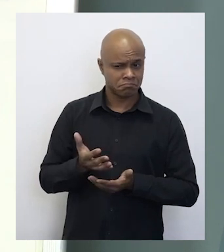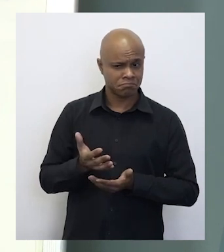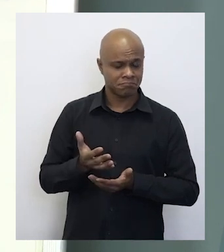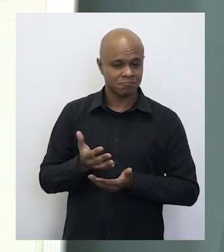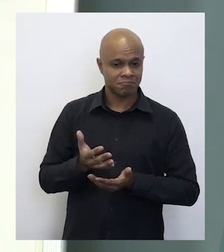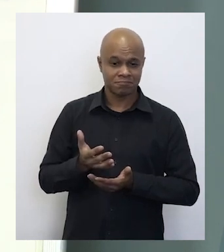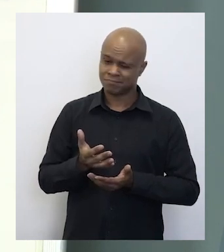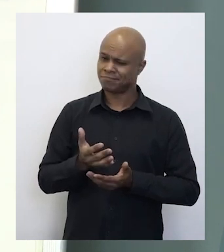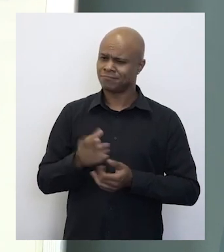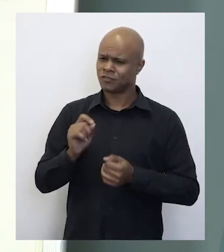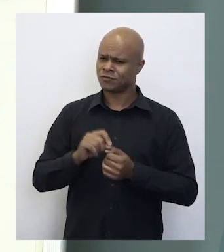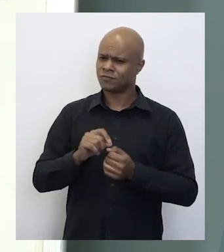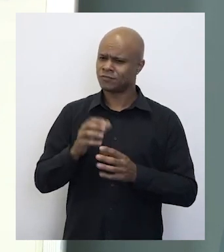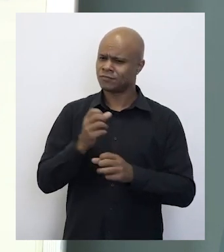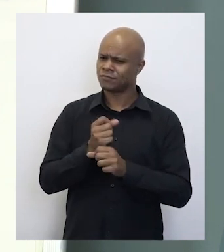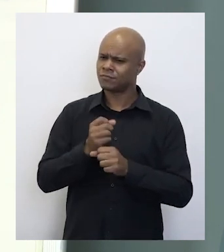Você fez a conta certa, professora?